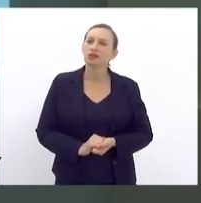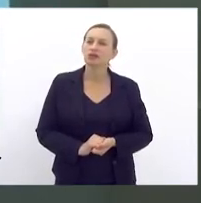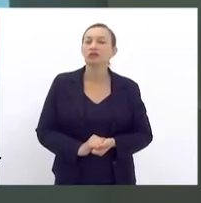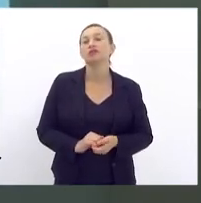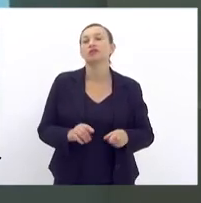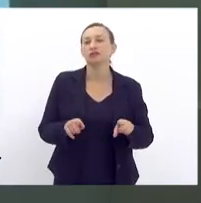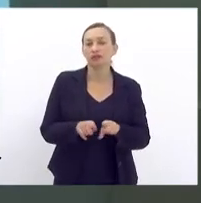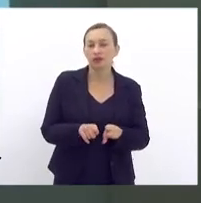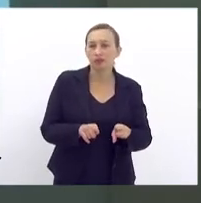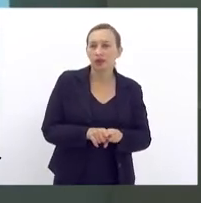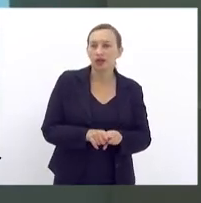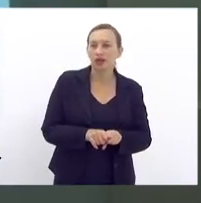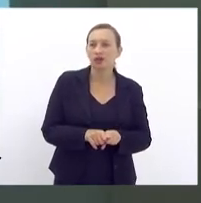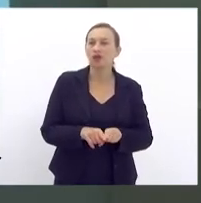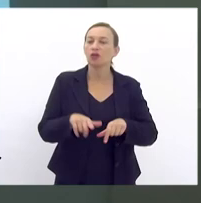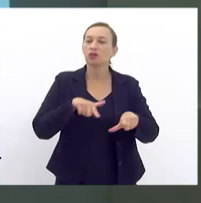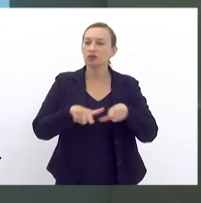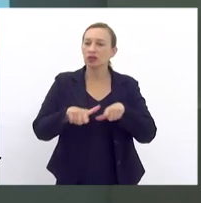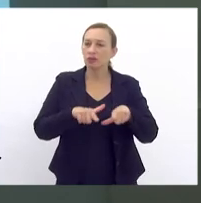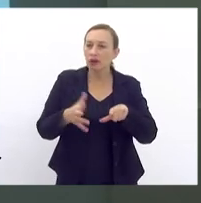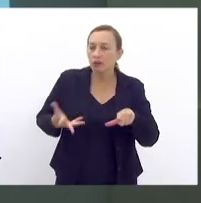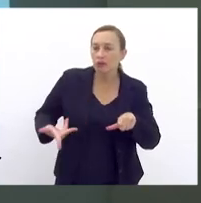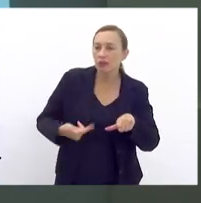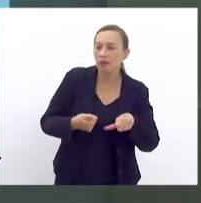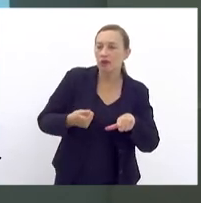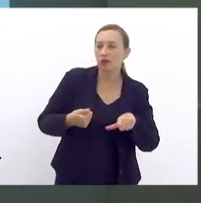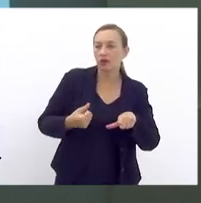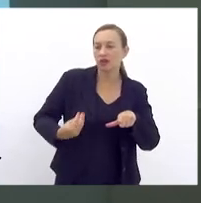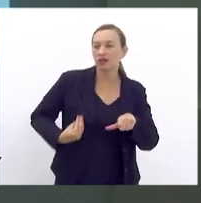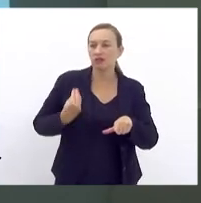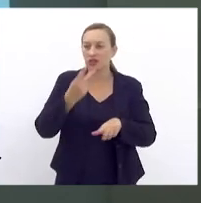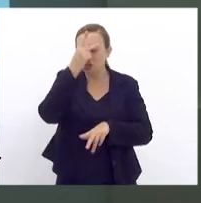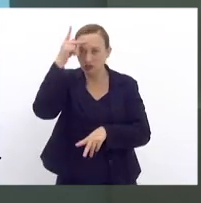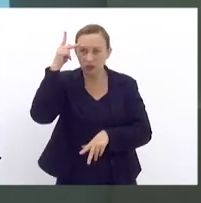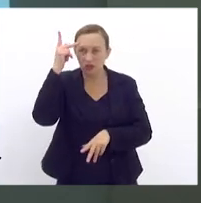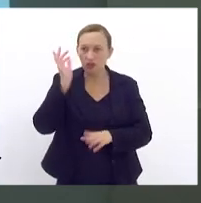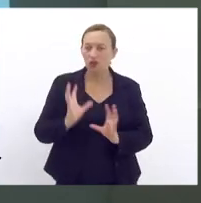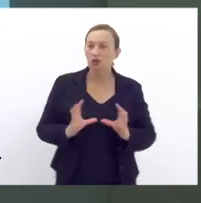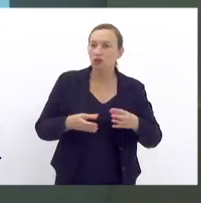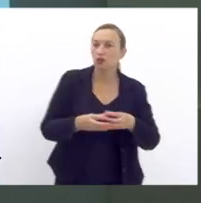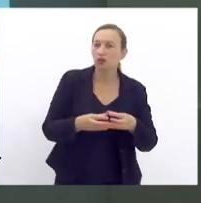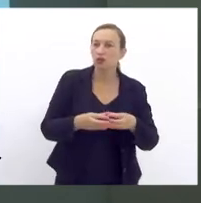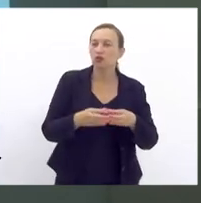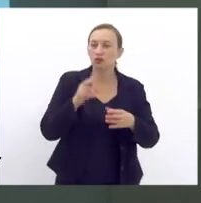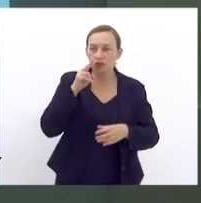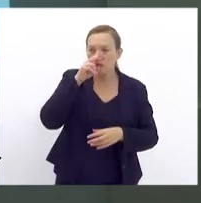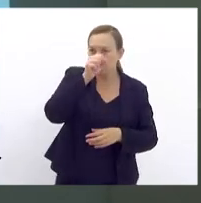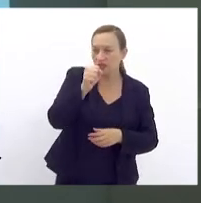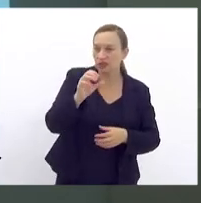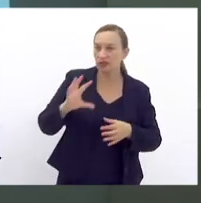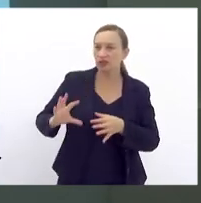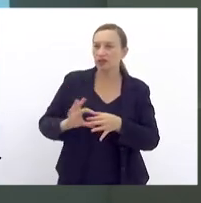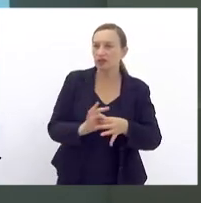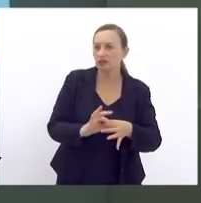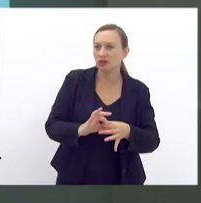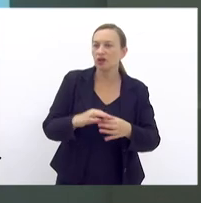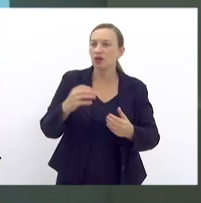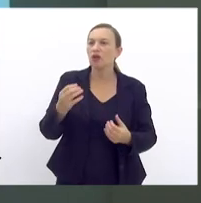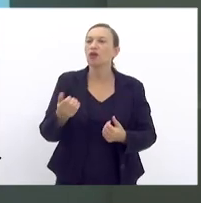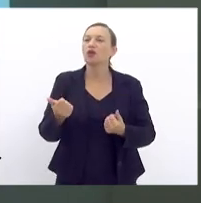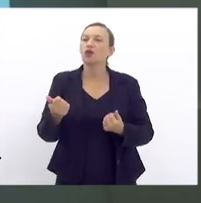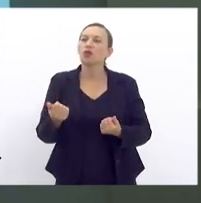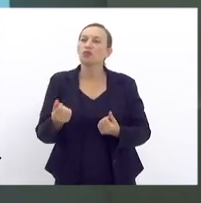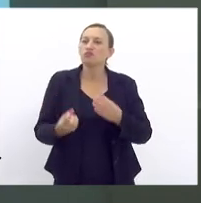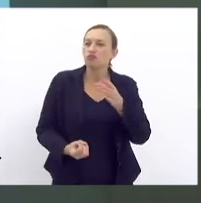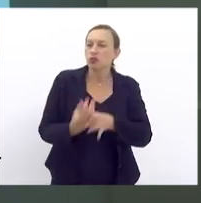Além disso os serviços para melhorar a qualidade de vida dessas pessoas que seria o núcleo de fortalecimento dos vínculos proteção cultural e o núcleo de esporte